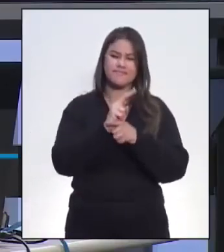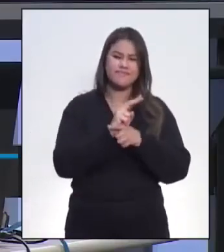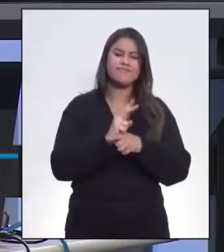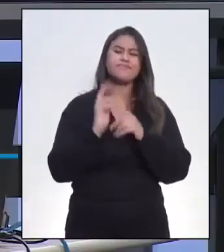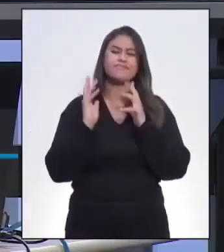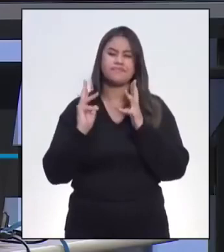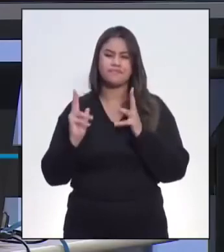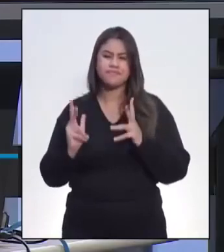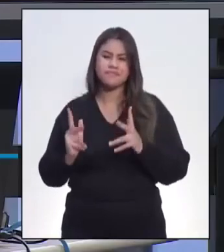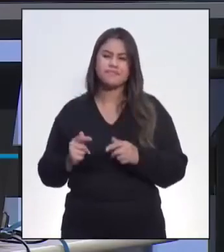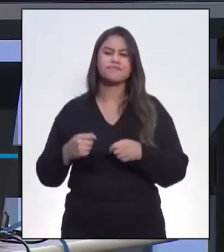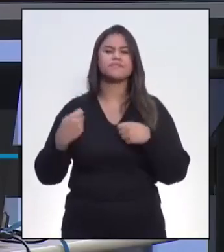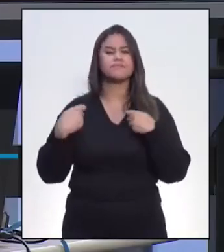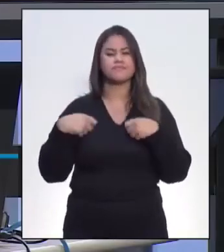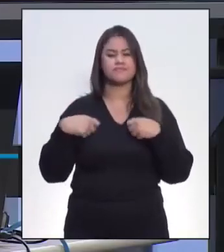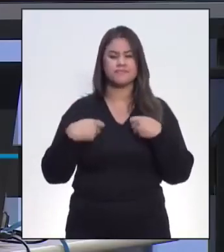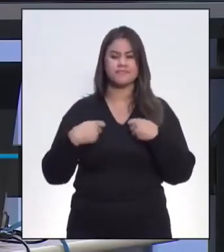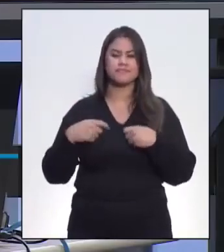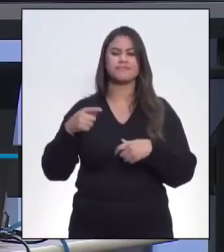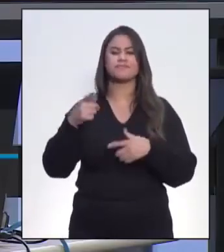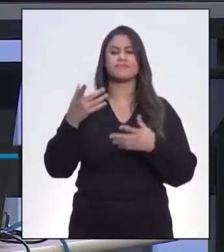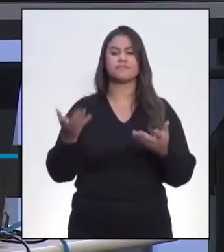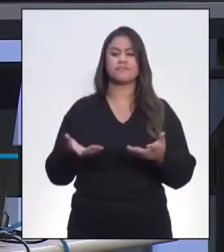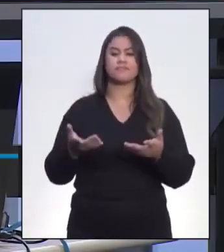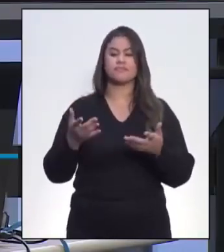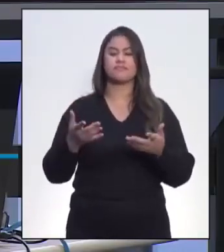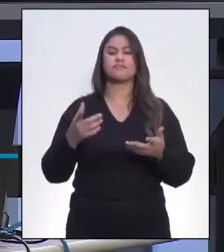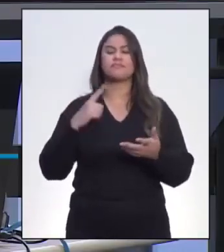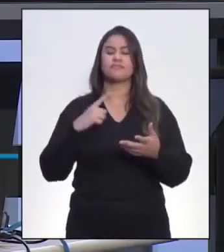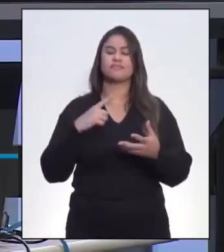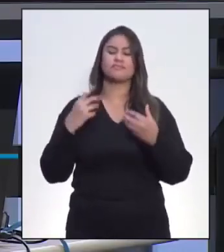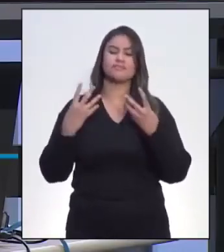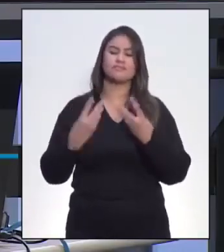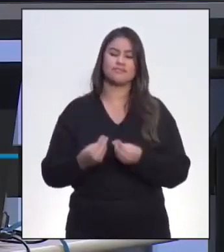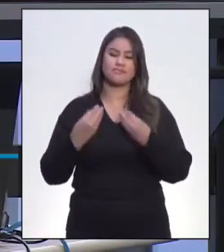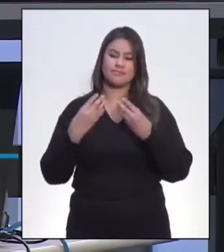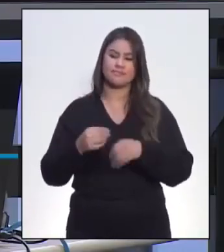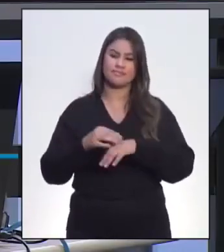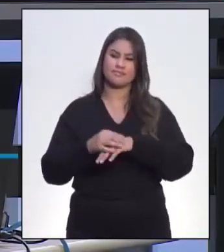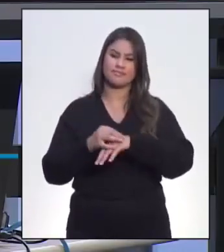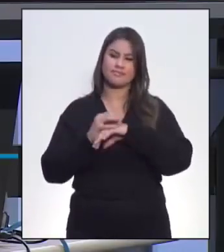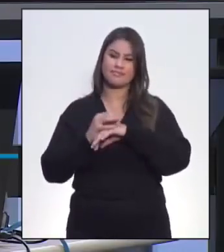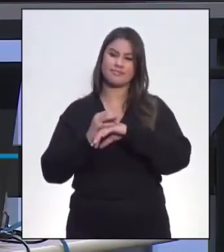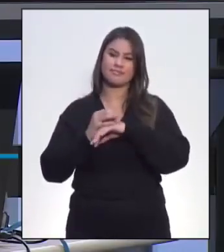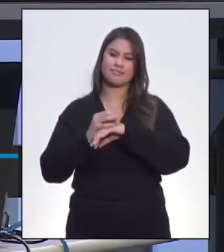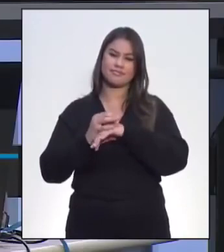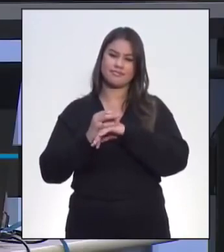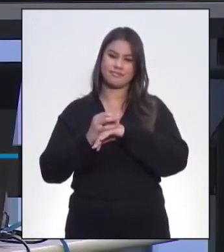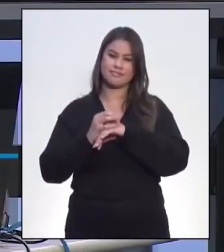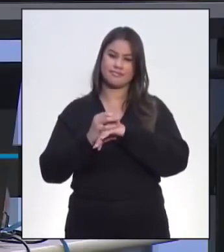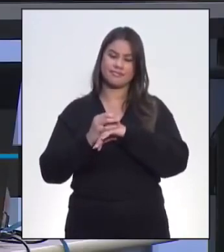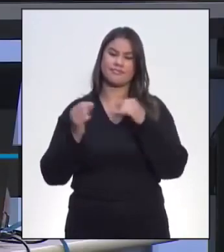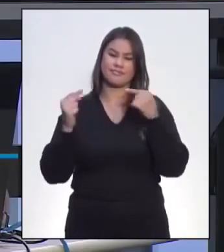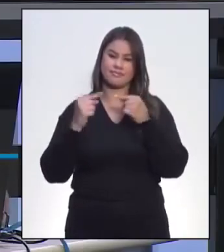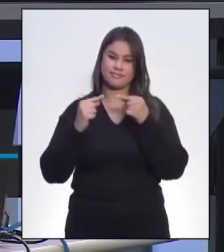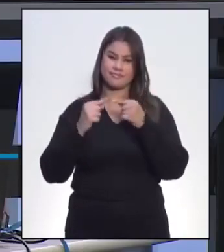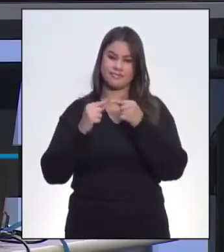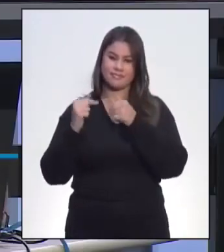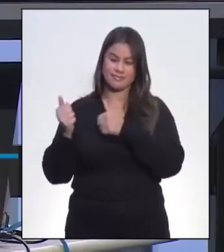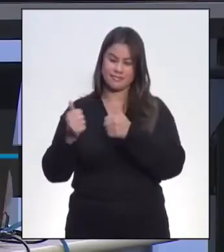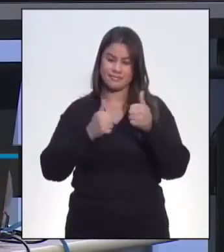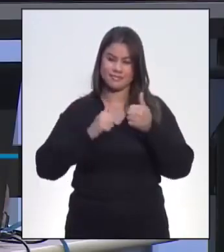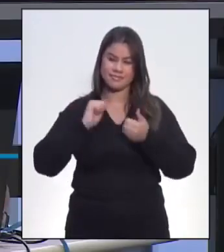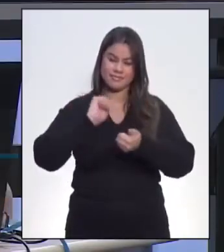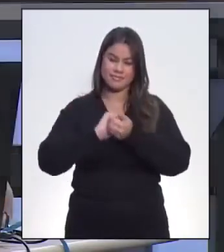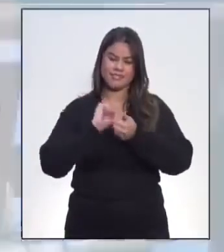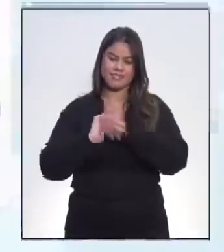sanitária, então a gente sabe bem disso. Aí se exporta muita carne suína do Brasil, carne de altíssima qualidade, tudo bem?